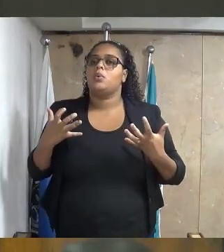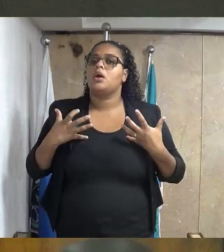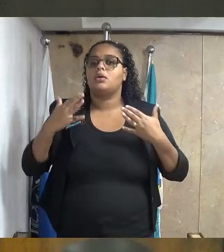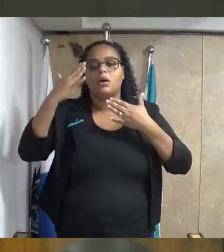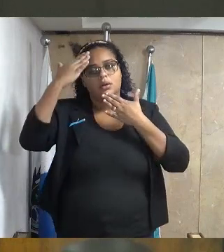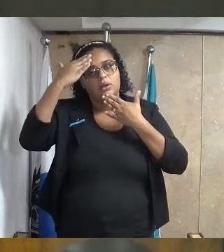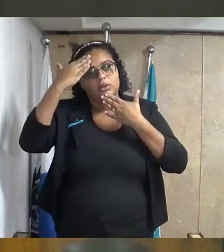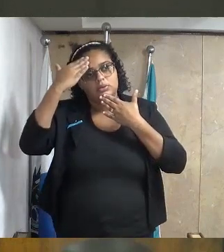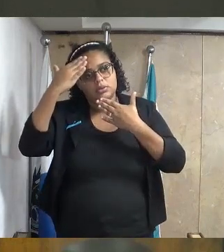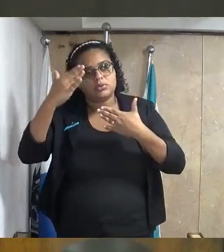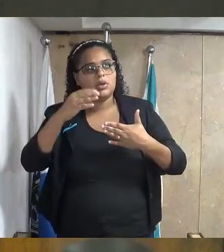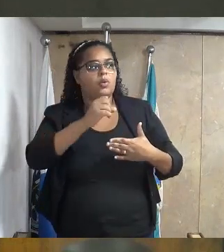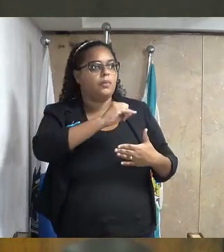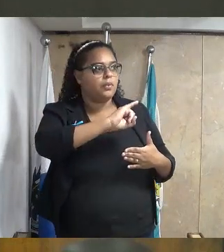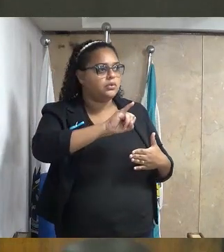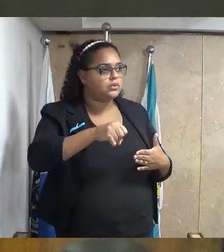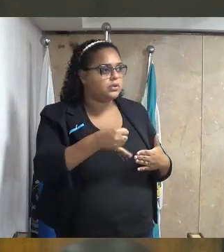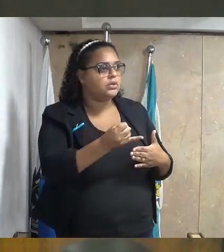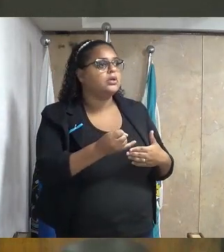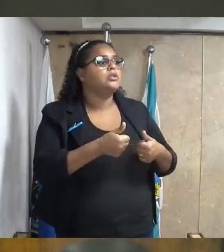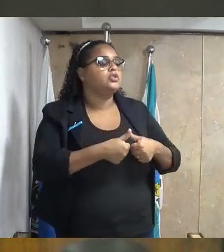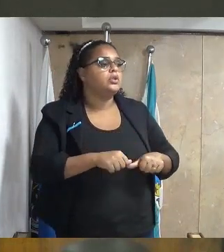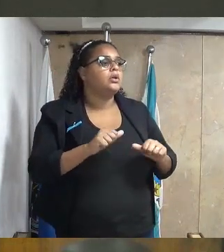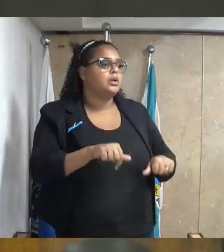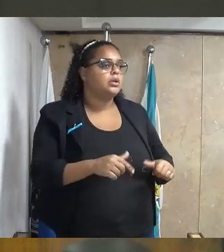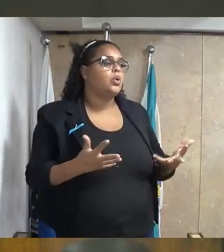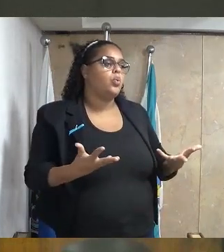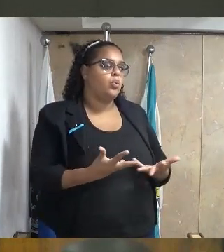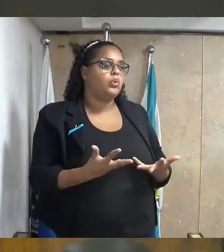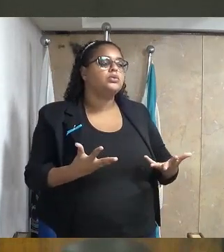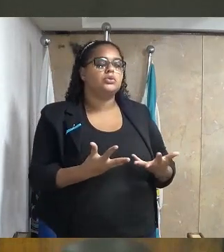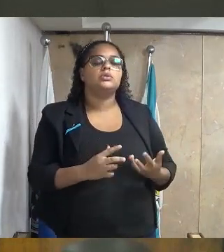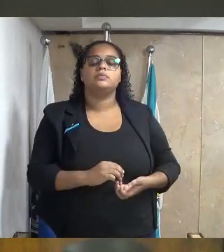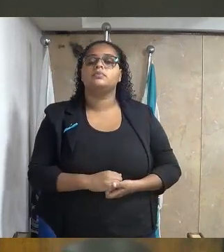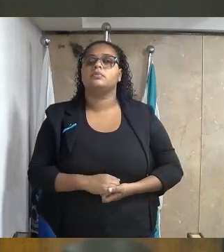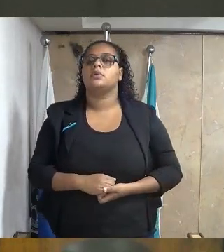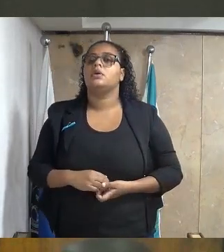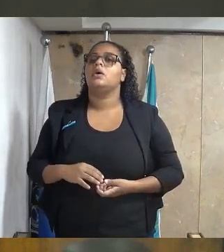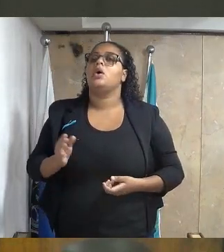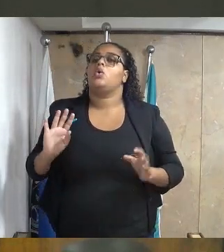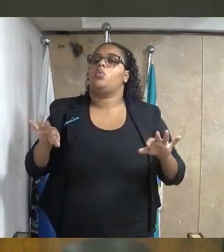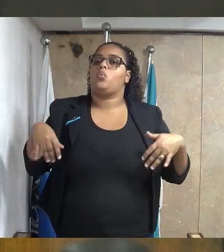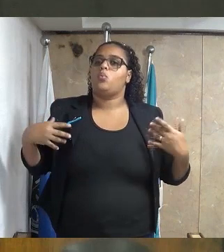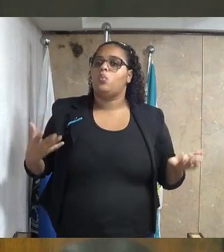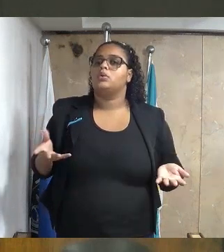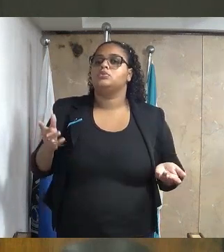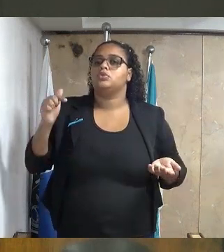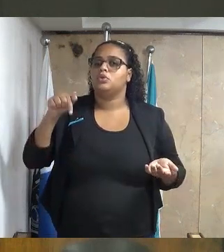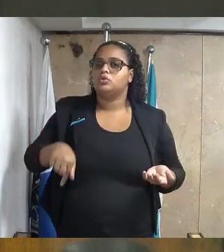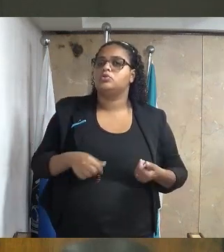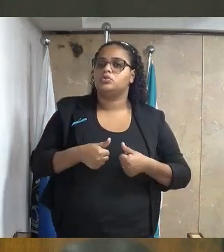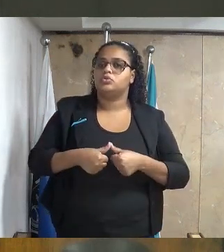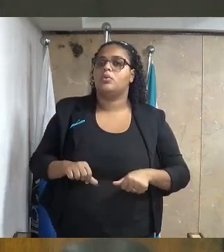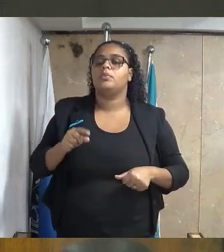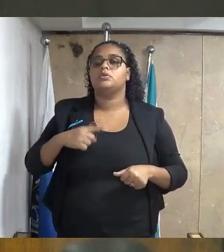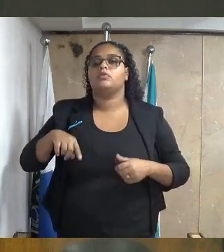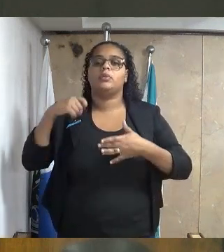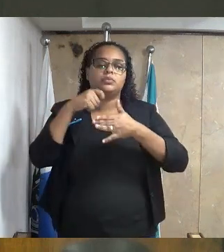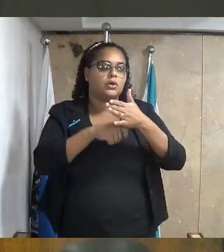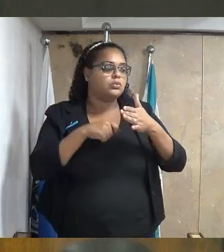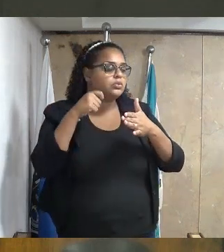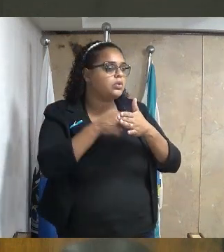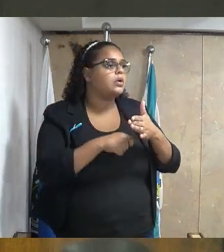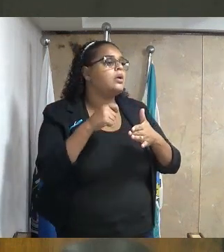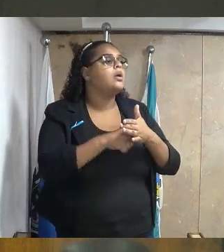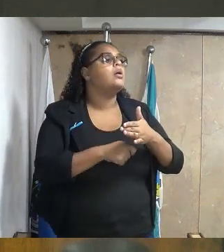agradecer a oportunidade de estar aqui hoje nessa manhã, dizer que enquanto nós estivermos aqui, nós vamos estar lutando